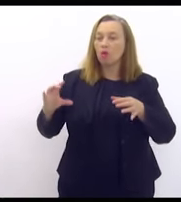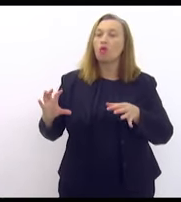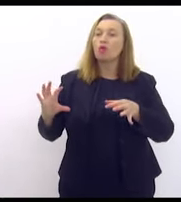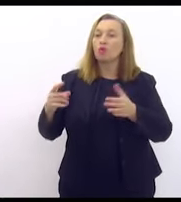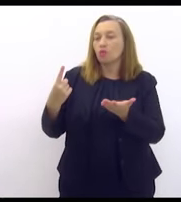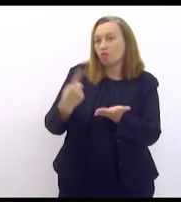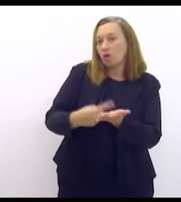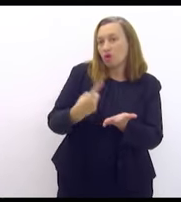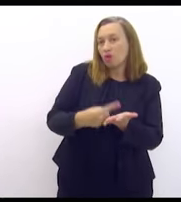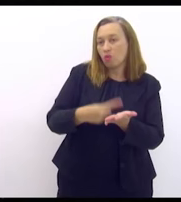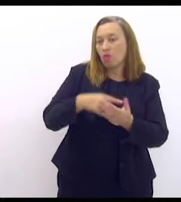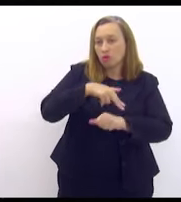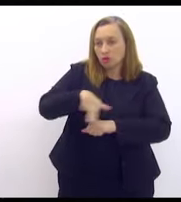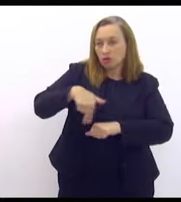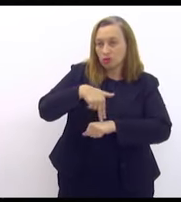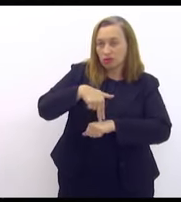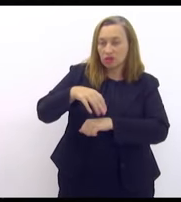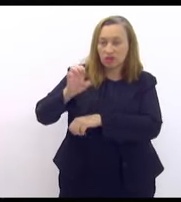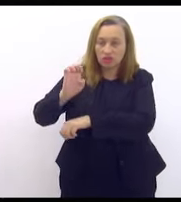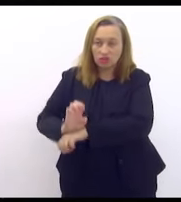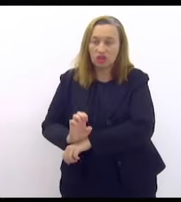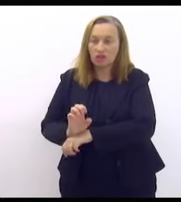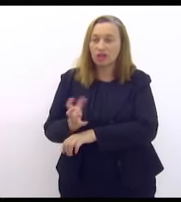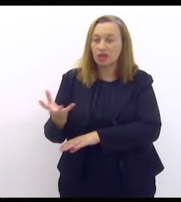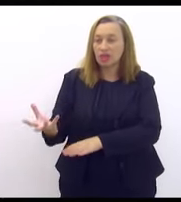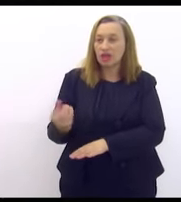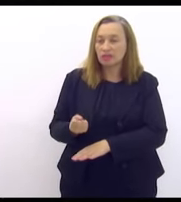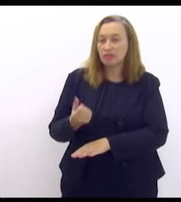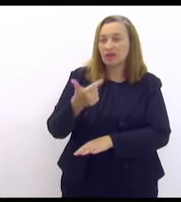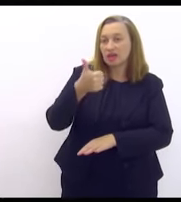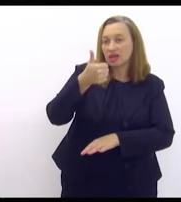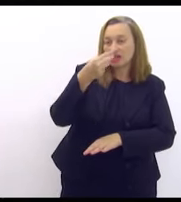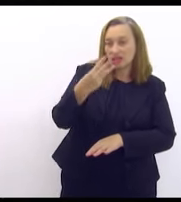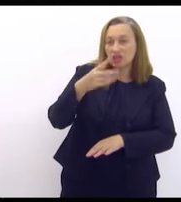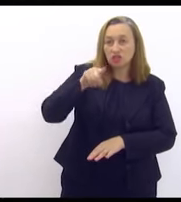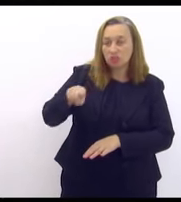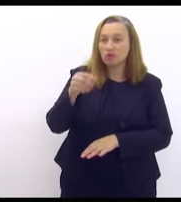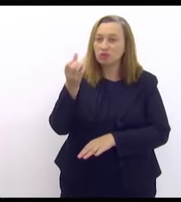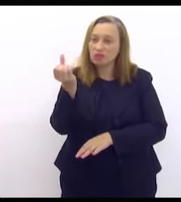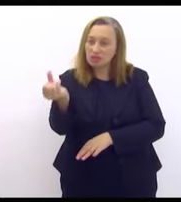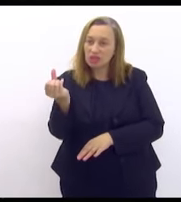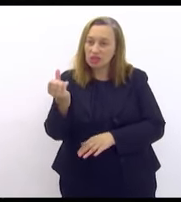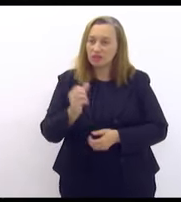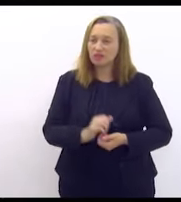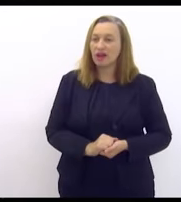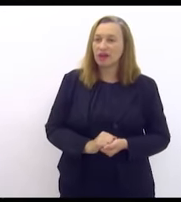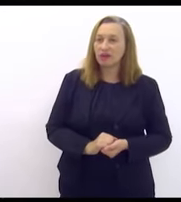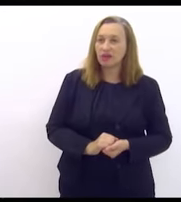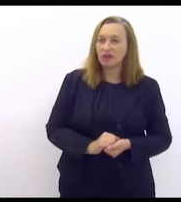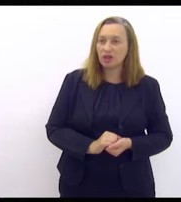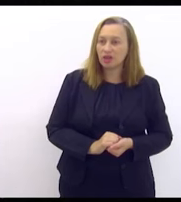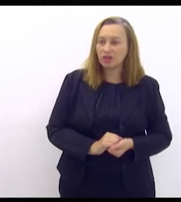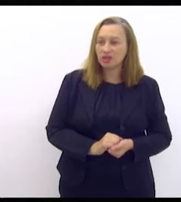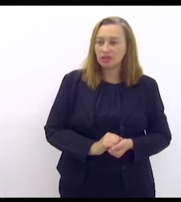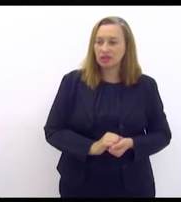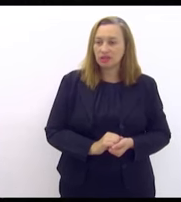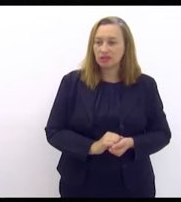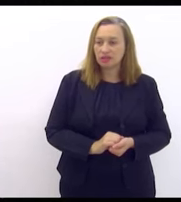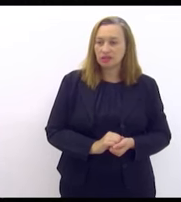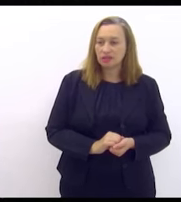e o Estado de receber 3,6 ao longo dos 3 anos a partir de